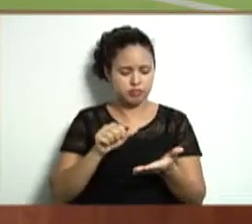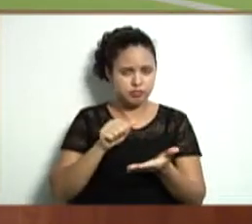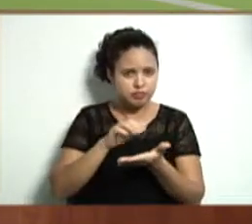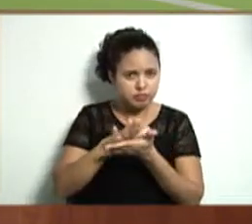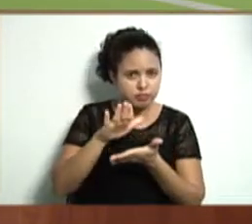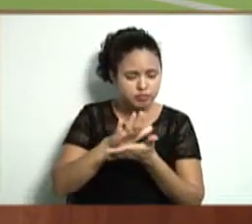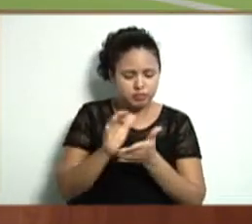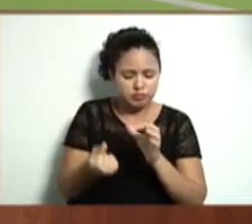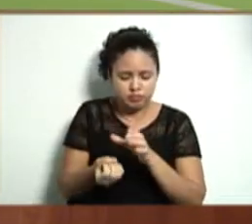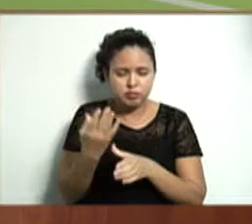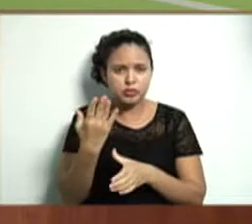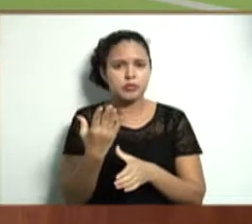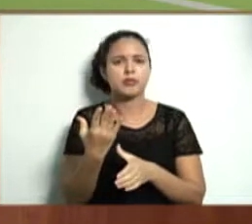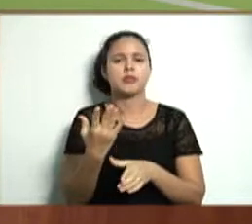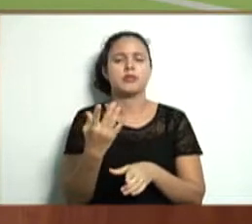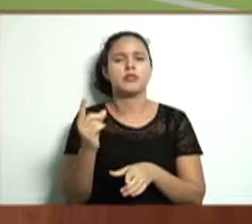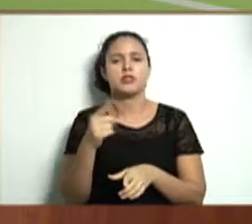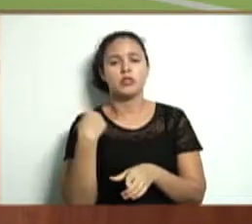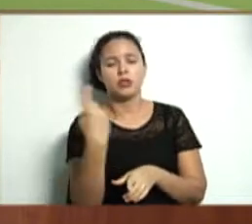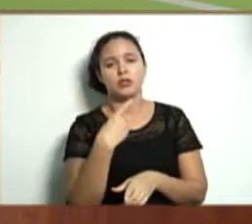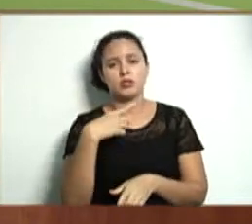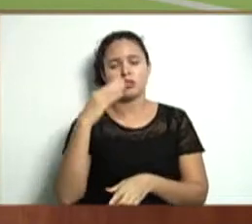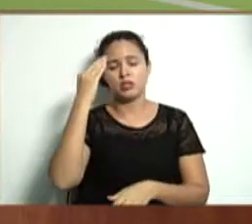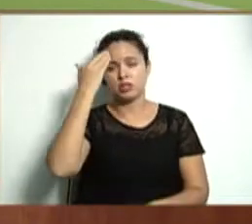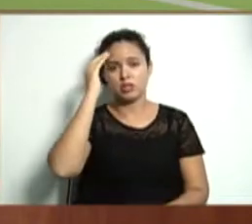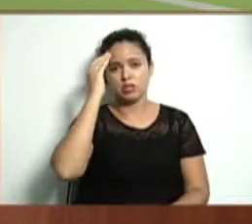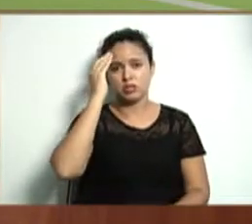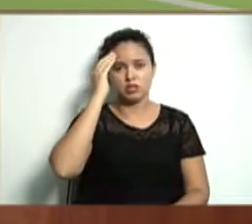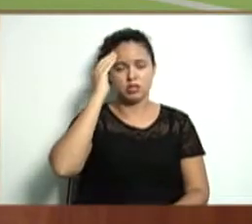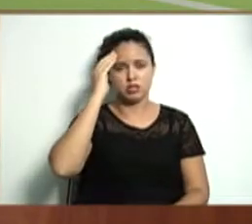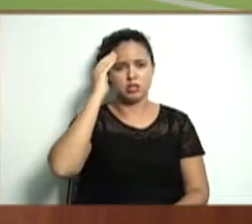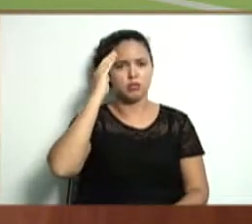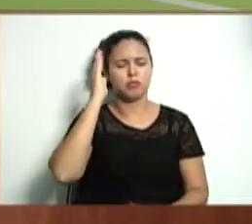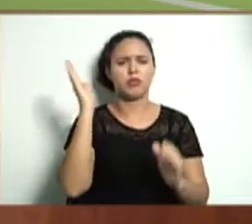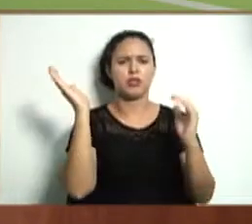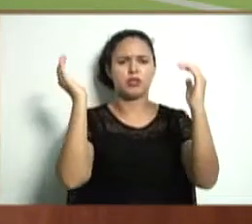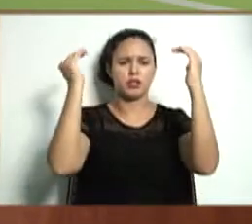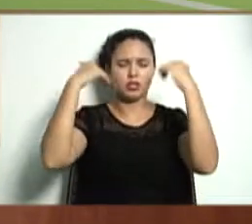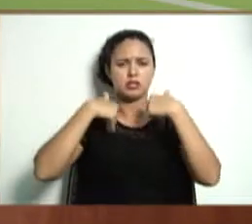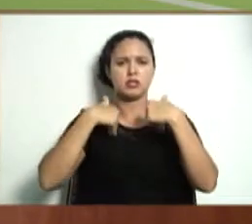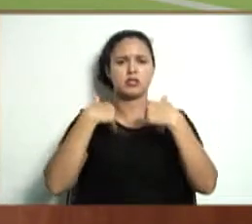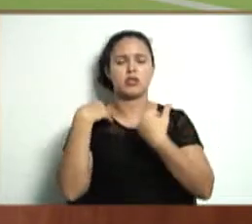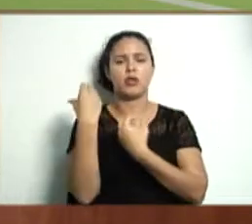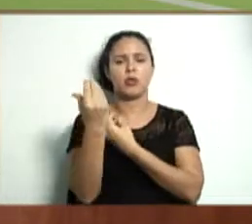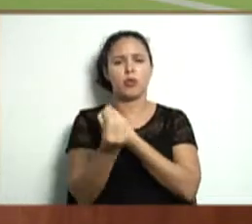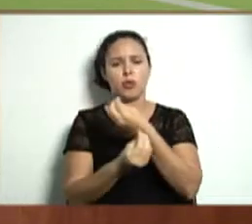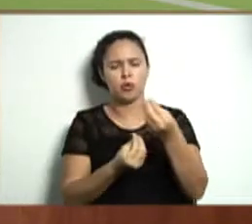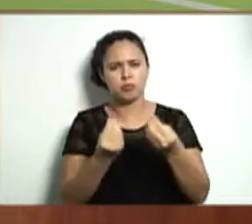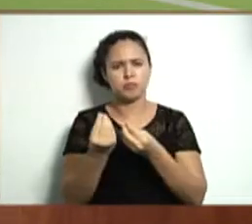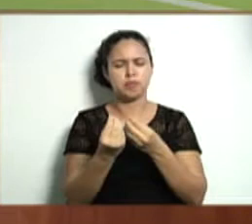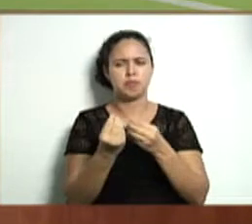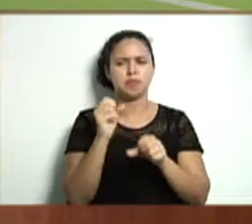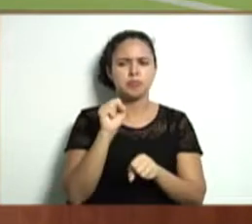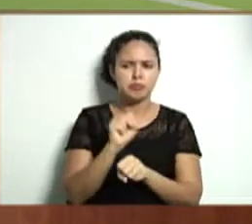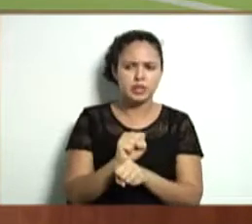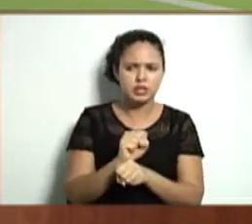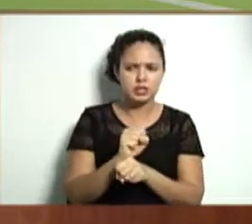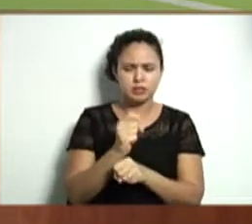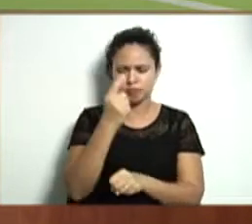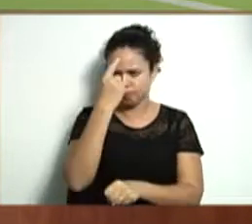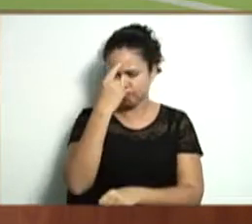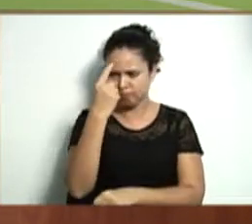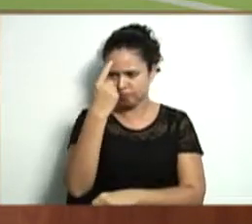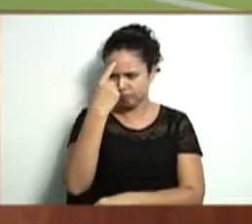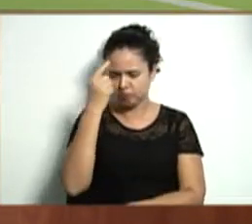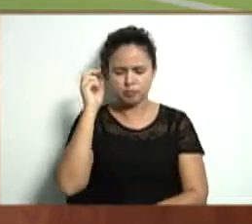para compreendermos melhor a nós mesmos, nós precisamos refletir. Esses conceitos que vocês